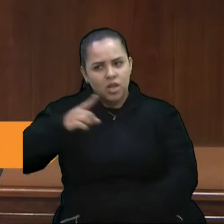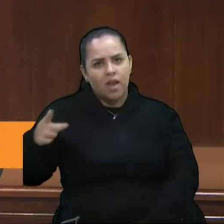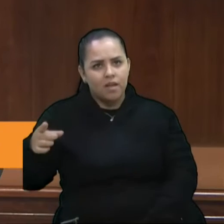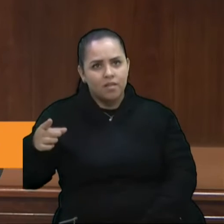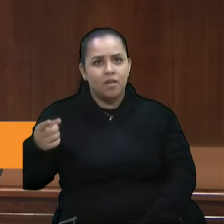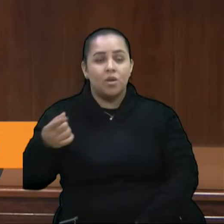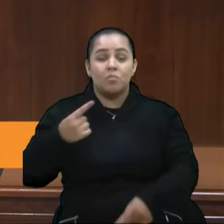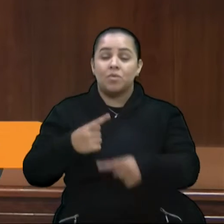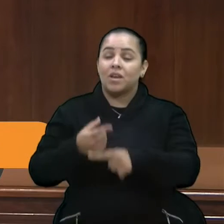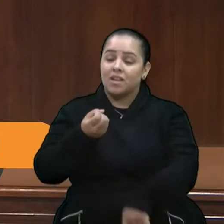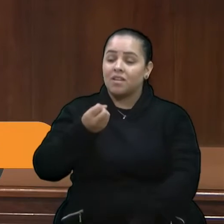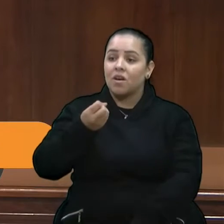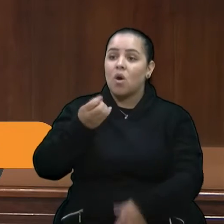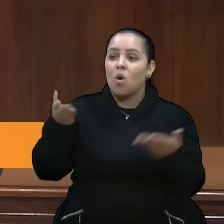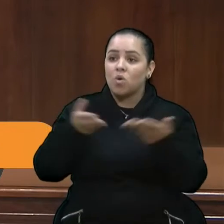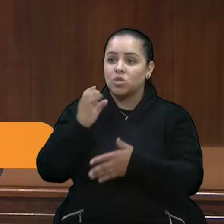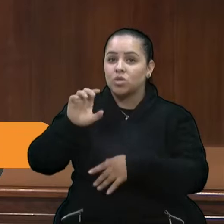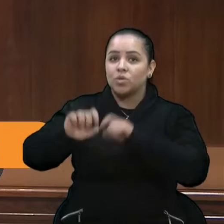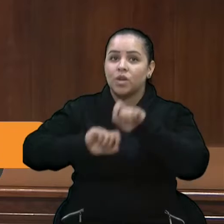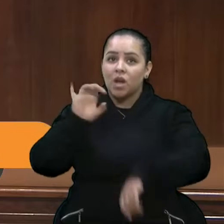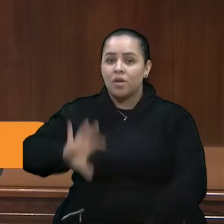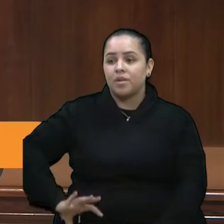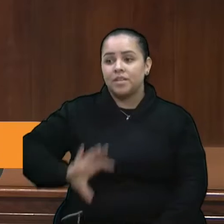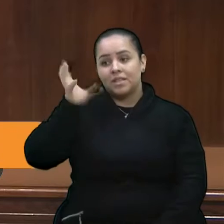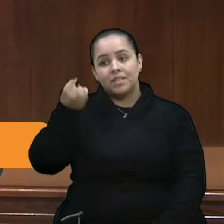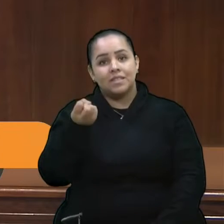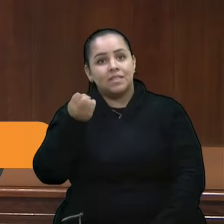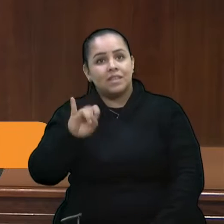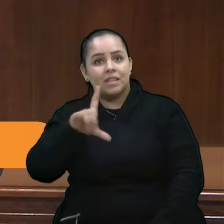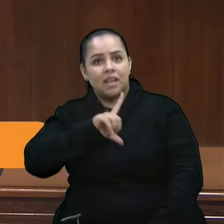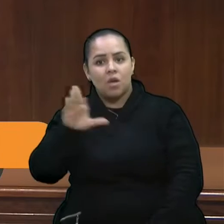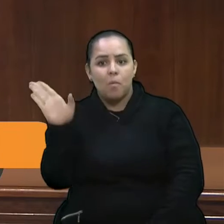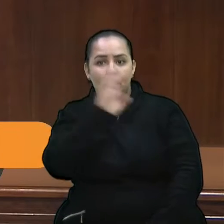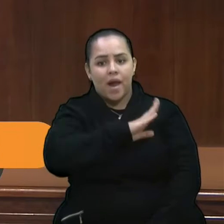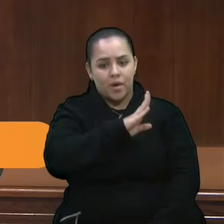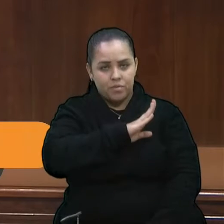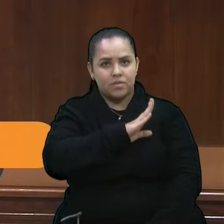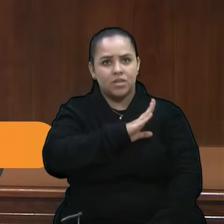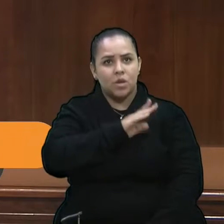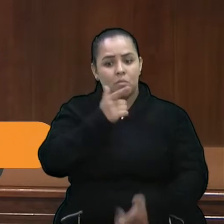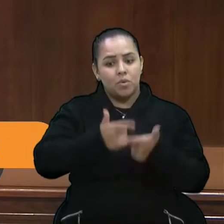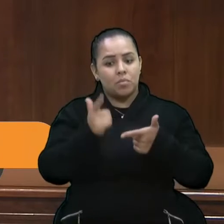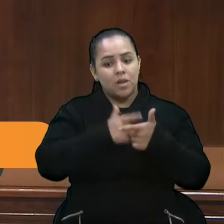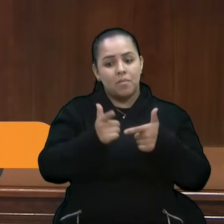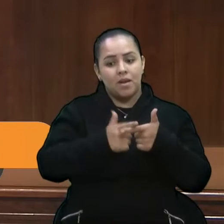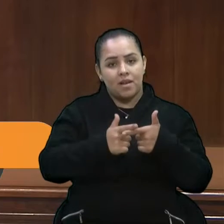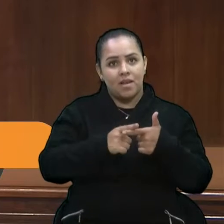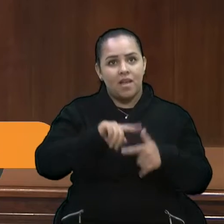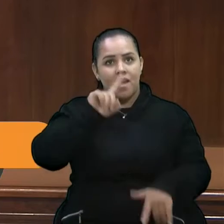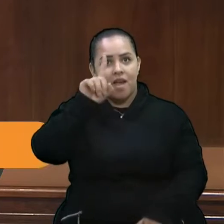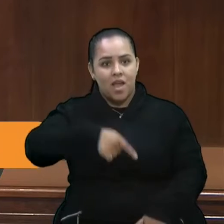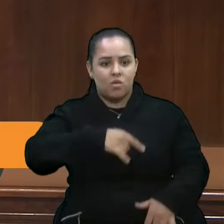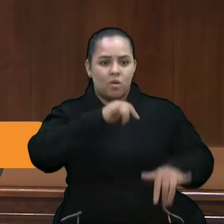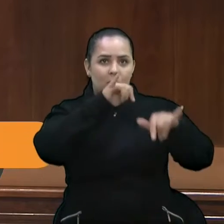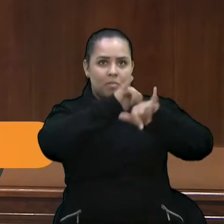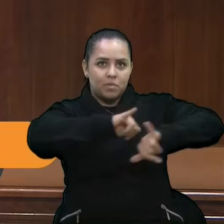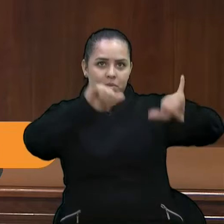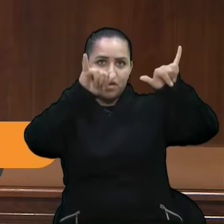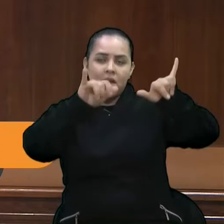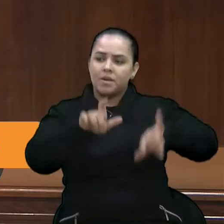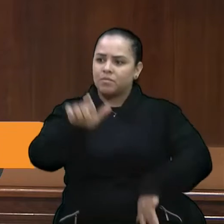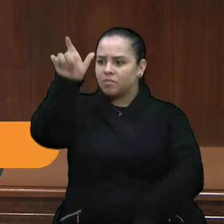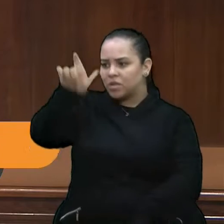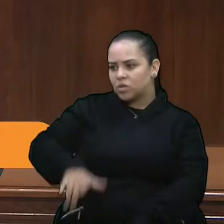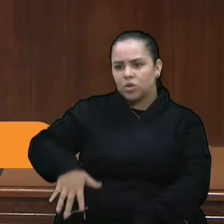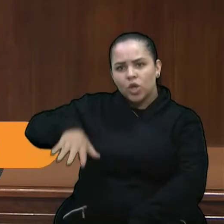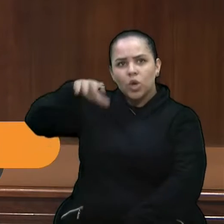a maldade ou o problema está com a imprensa, bom, por parte do telespectador, leitor ou